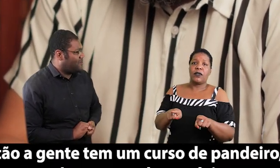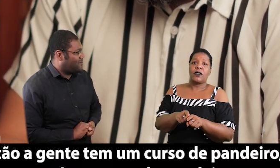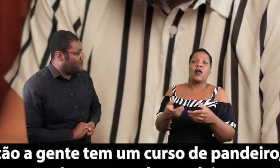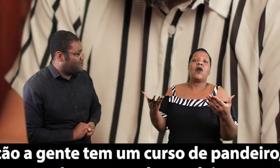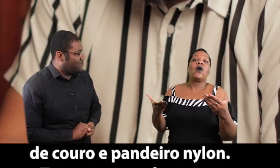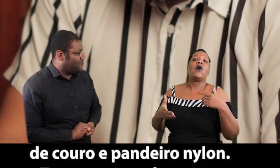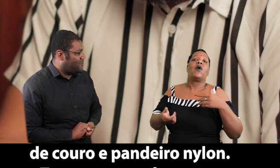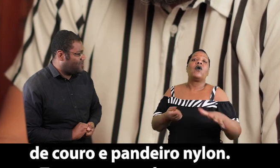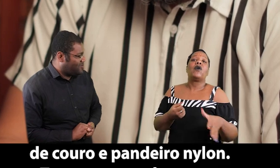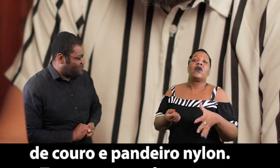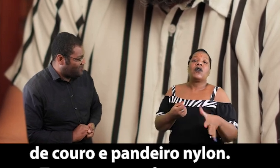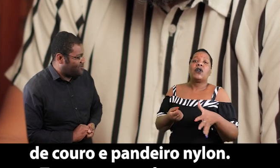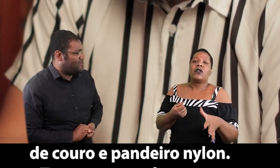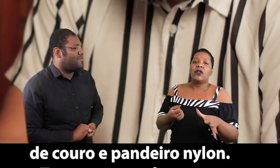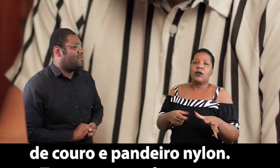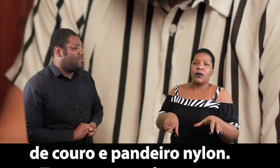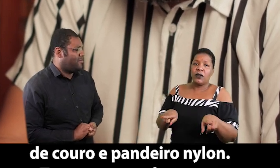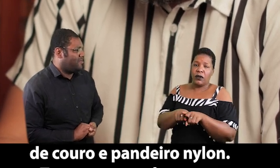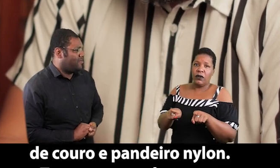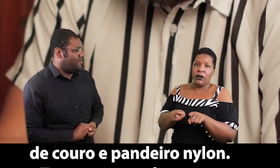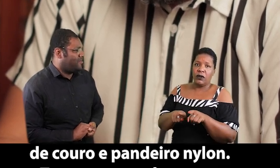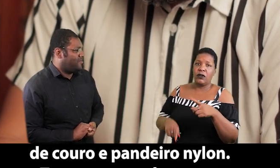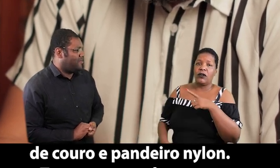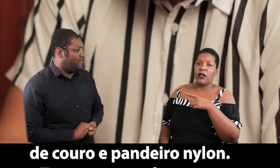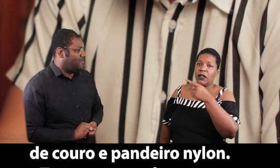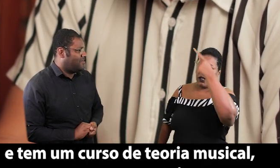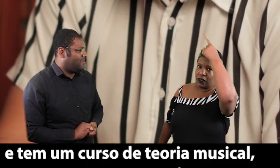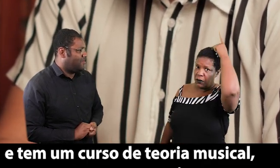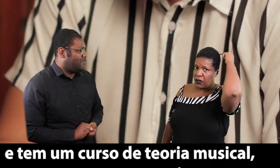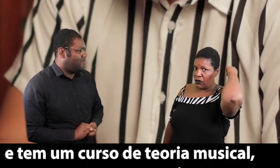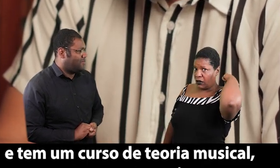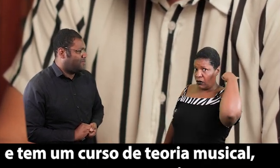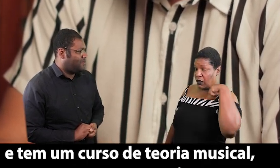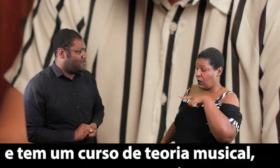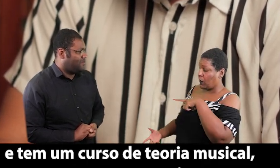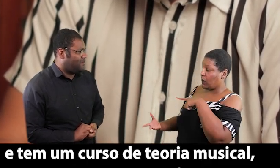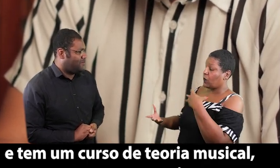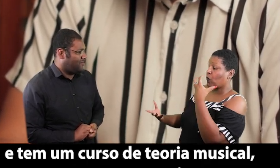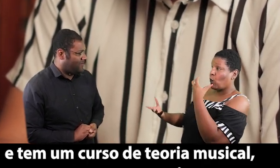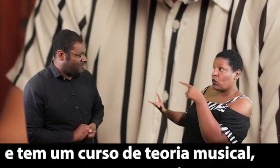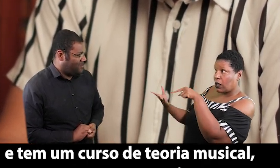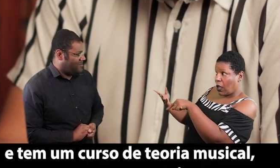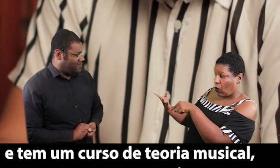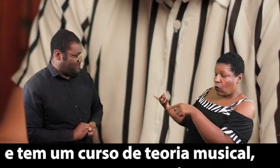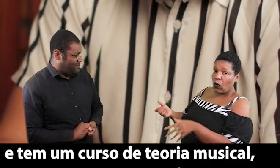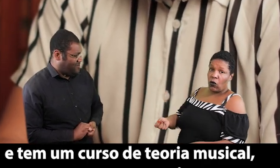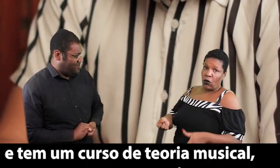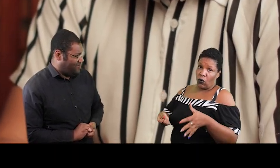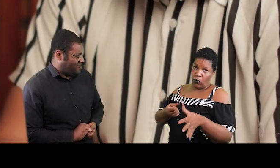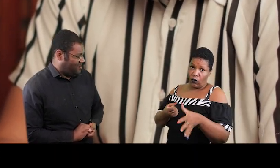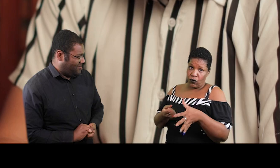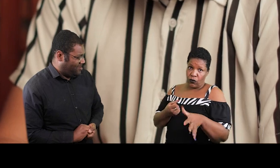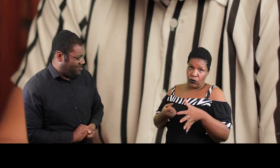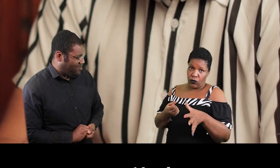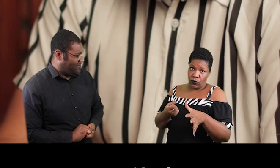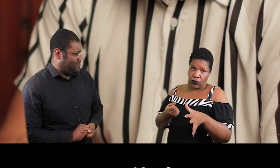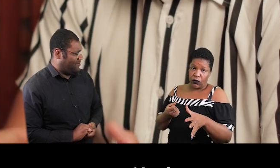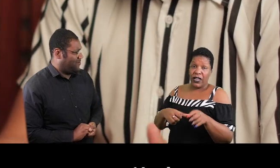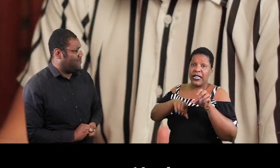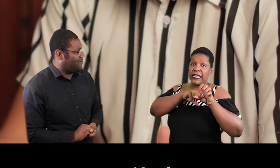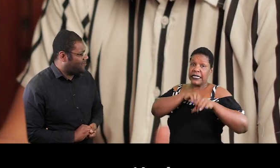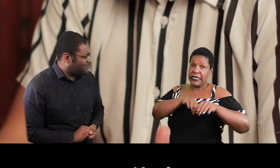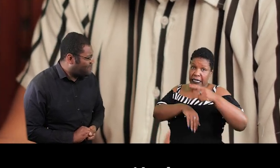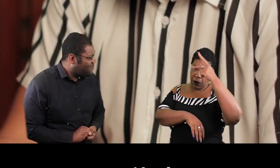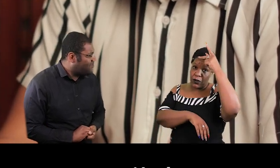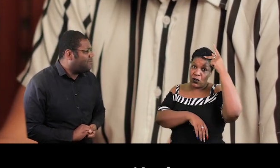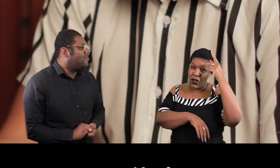curso de pandeiro de couro e pandeiro de nylon. Tem um curso de tantã e tem um curso de teoria musical, que a gente ensina as pessoas que já